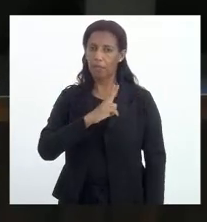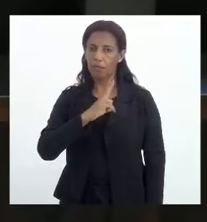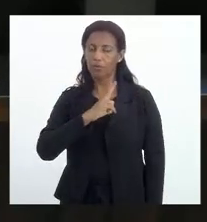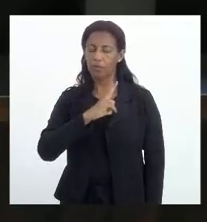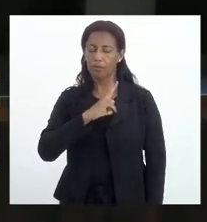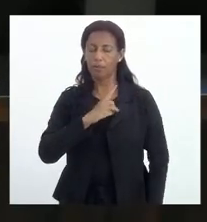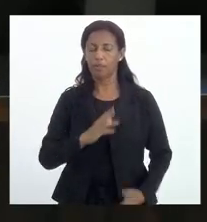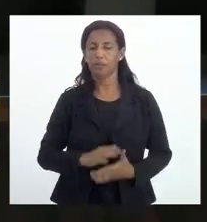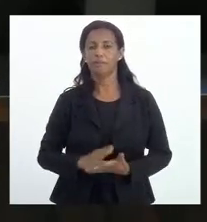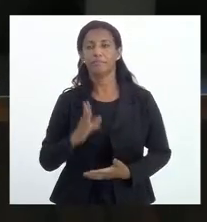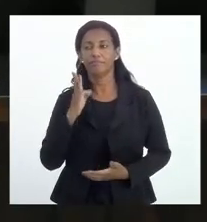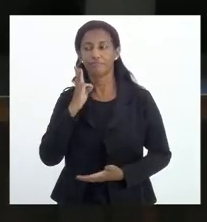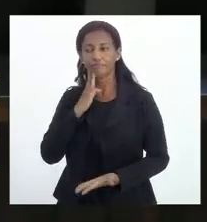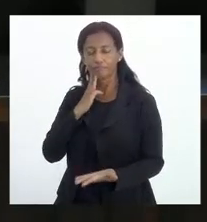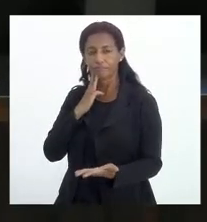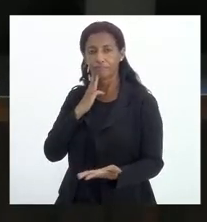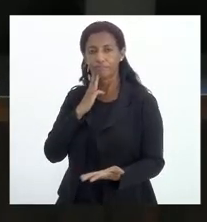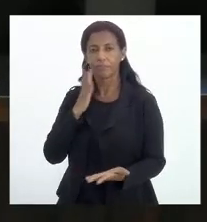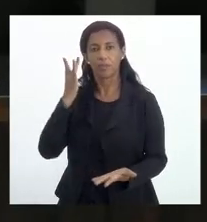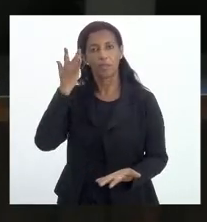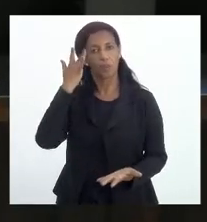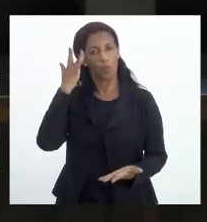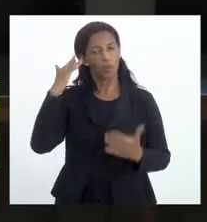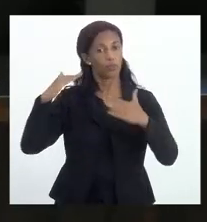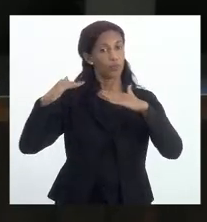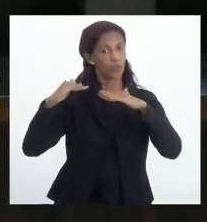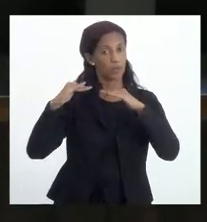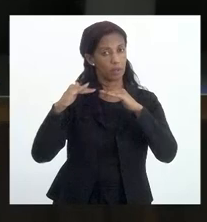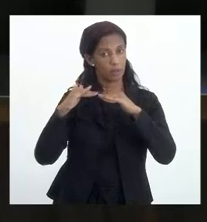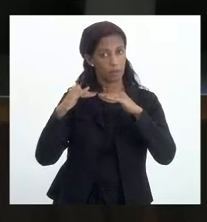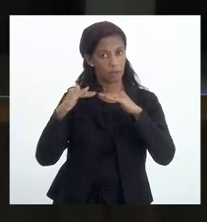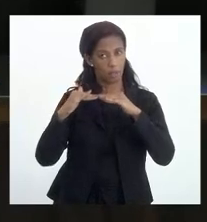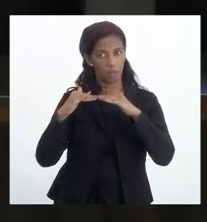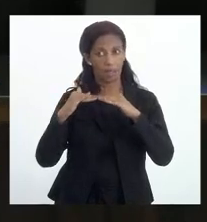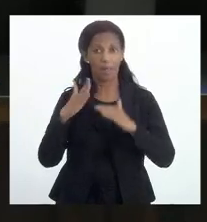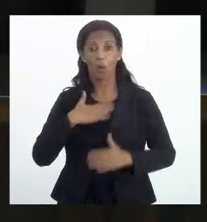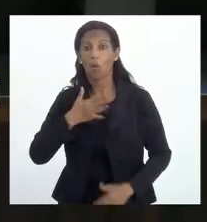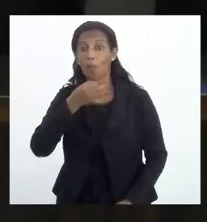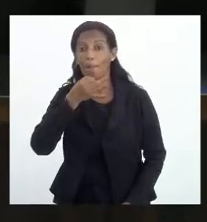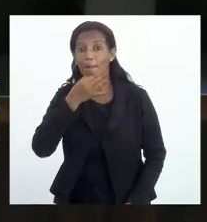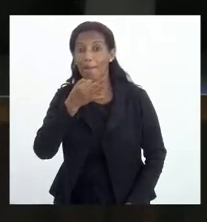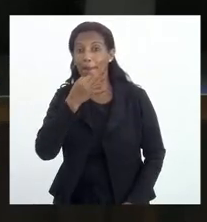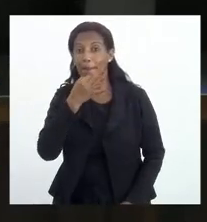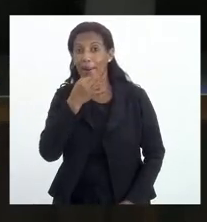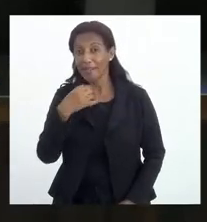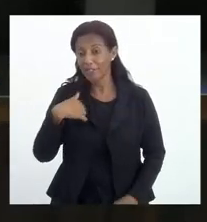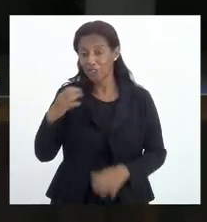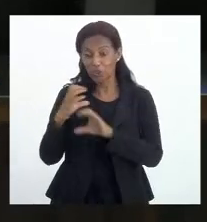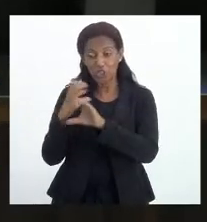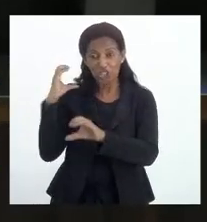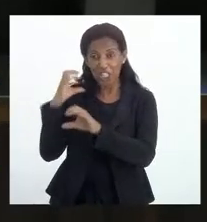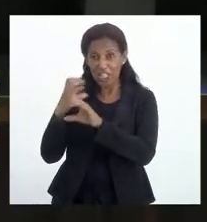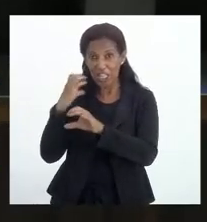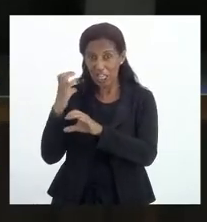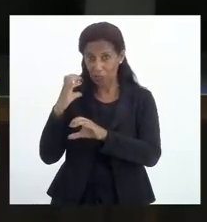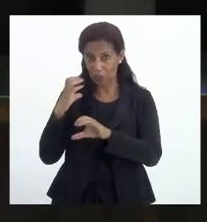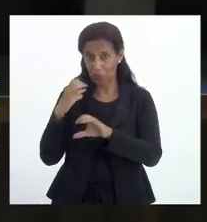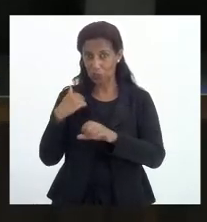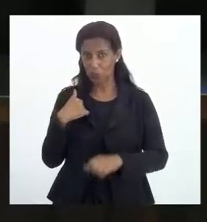deputado Valdec, acho que teto de gasto, mas é a opinião de um engenheiro,